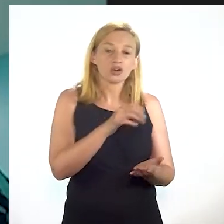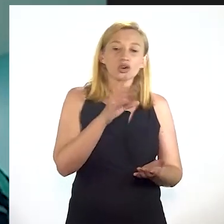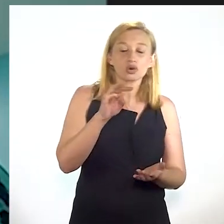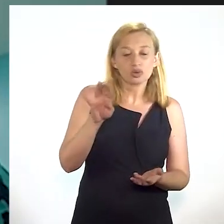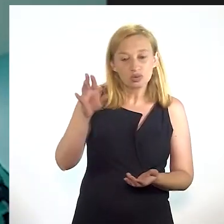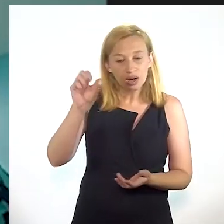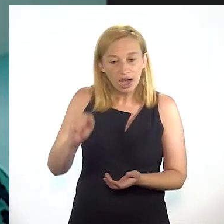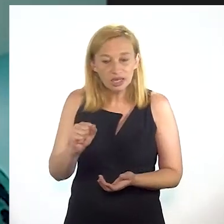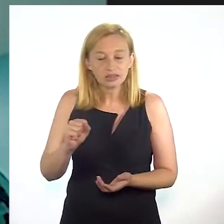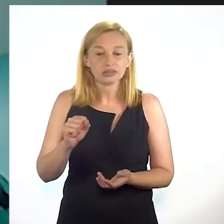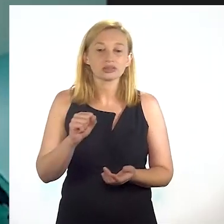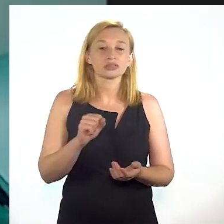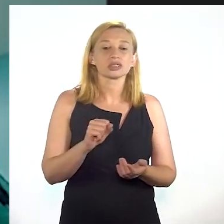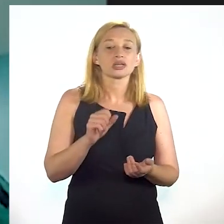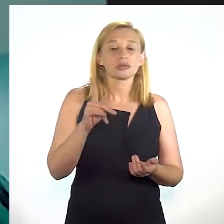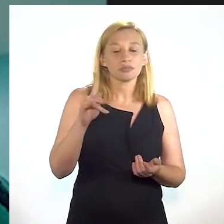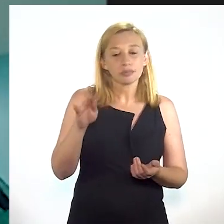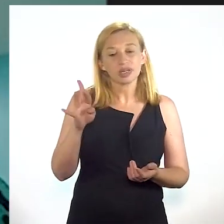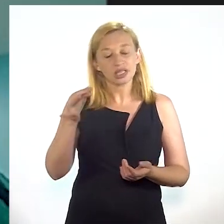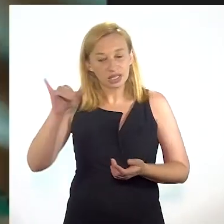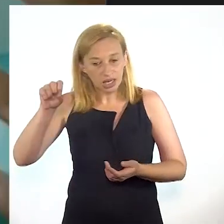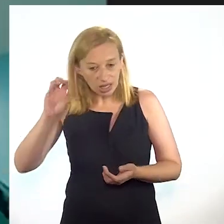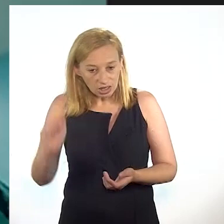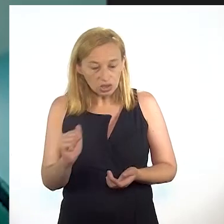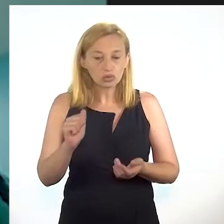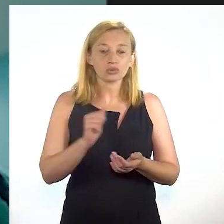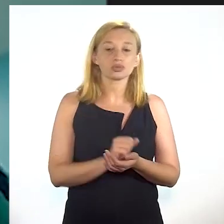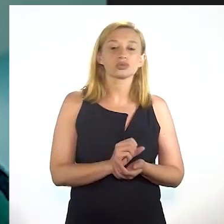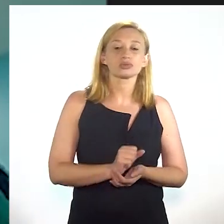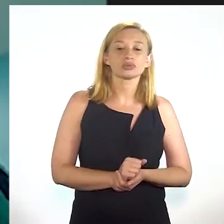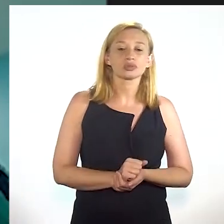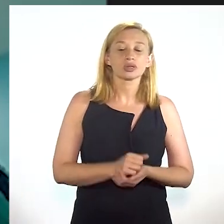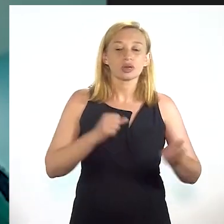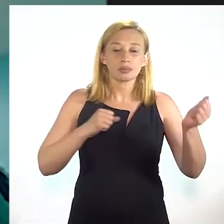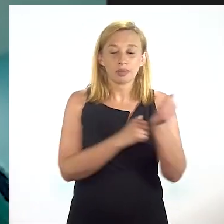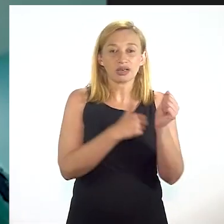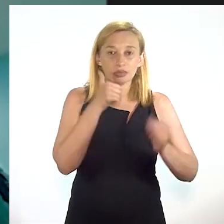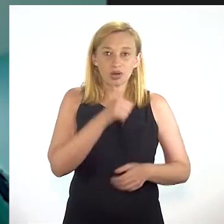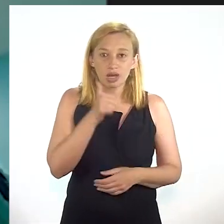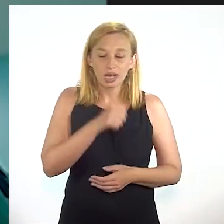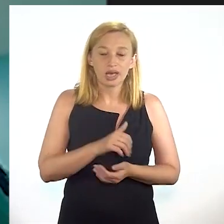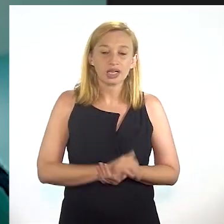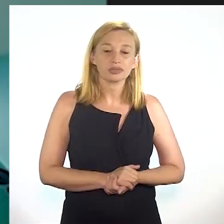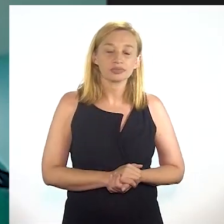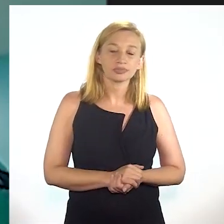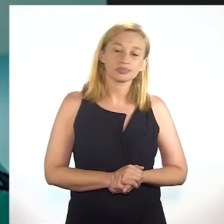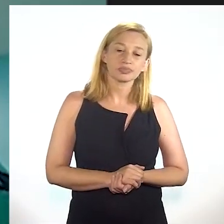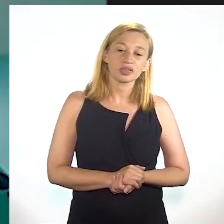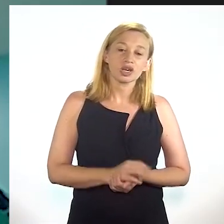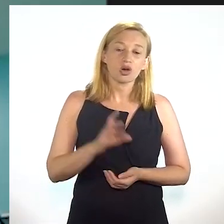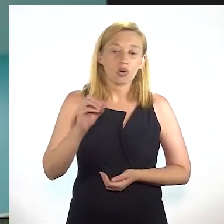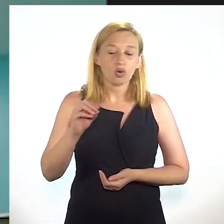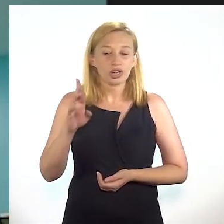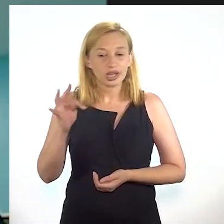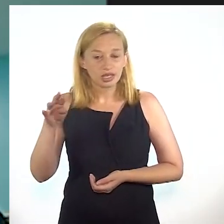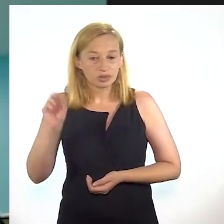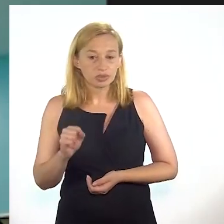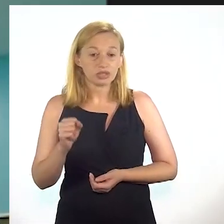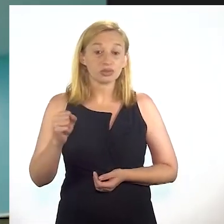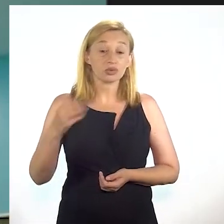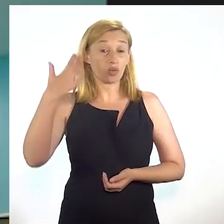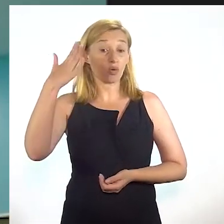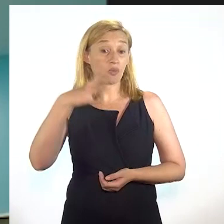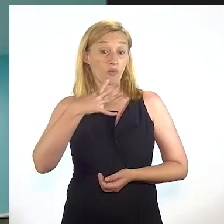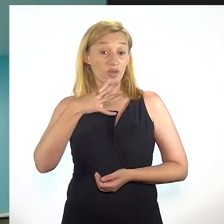do Consulado Britânico, né, da Social Starters, que nos ajudaram no Impacta Mulher, a Origamises